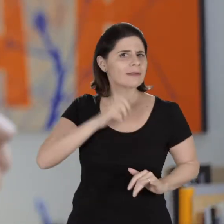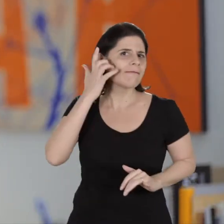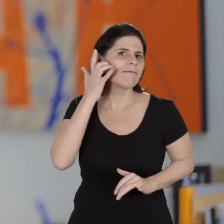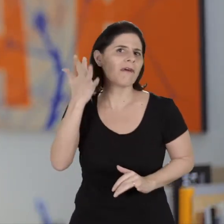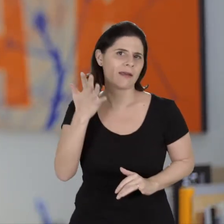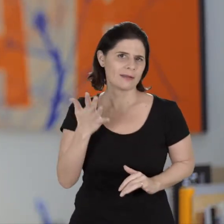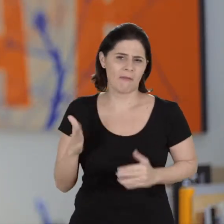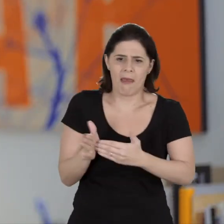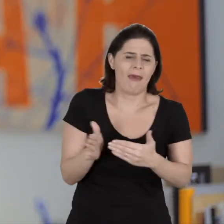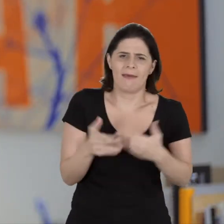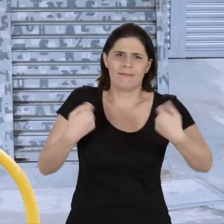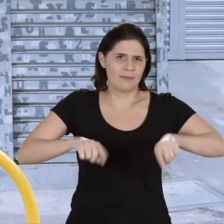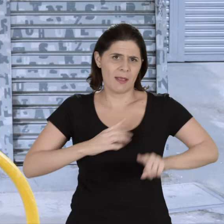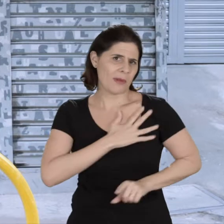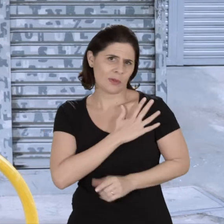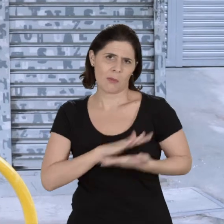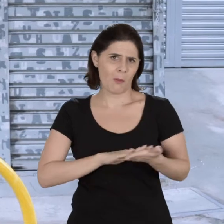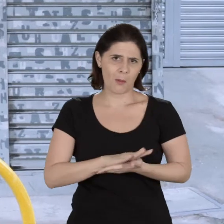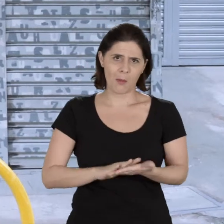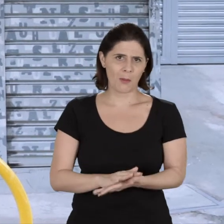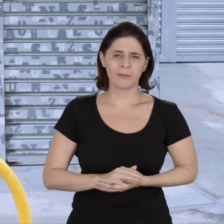não tem barreiras e não tem preconceitos, né?